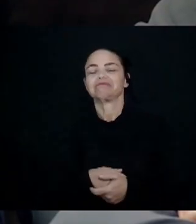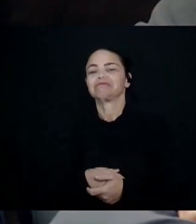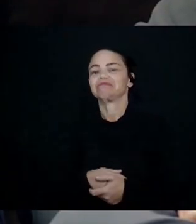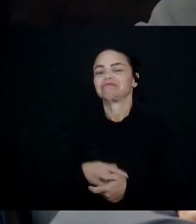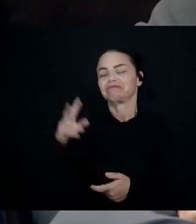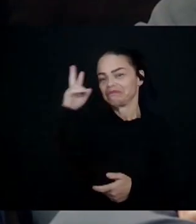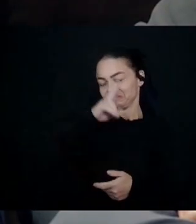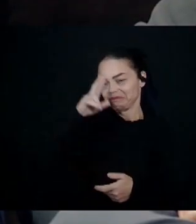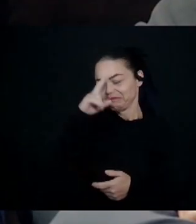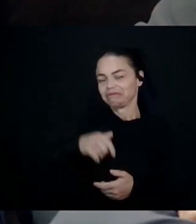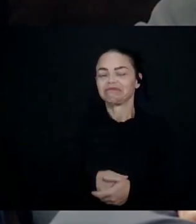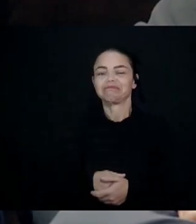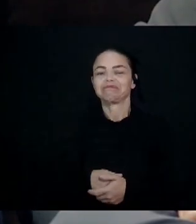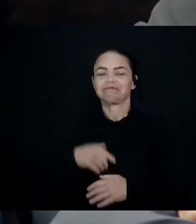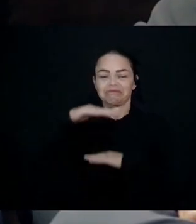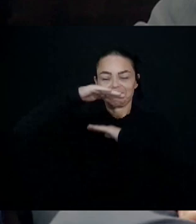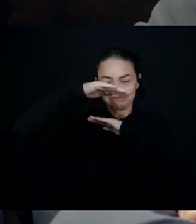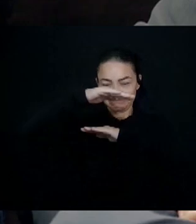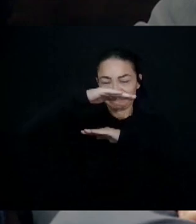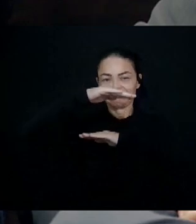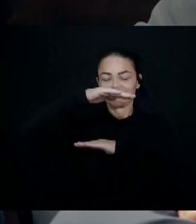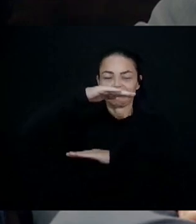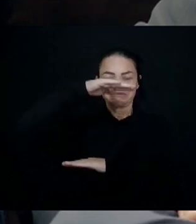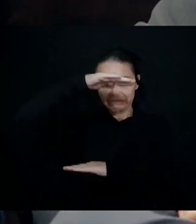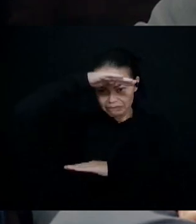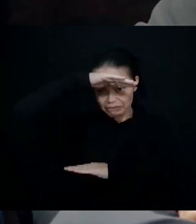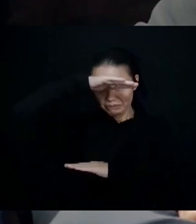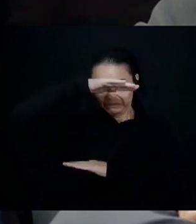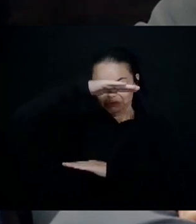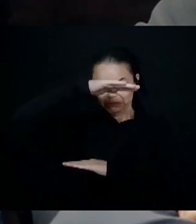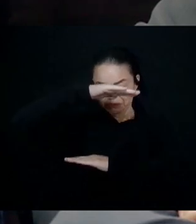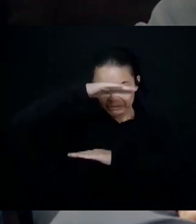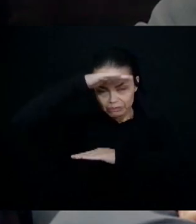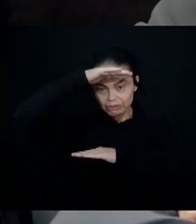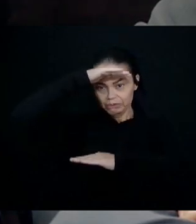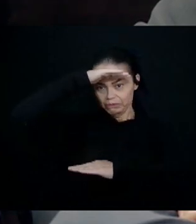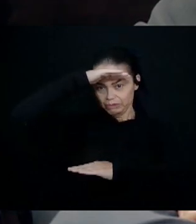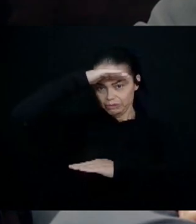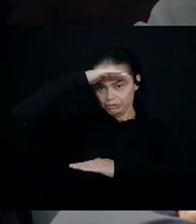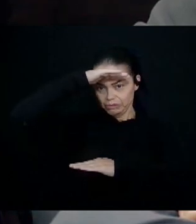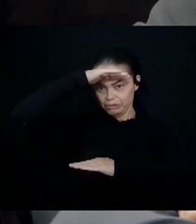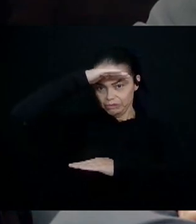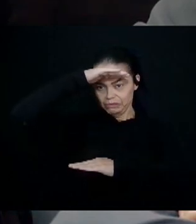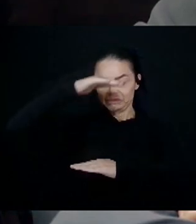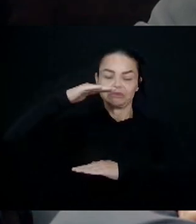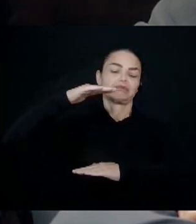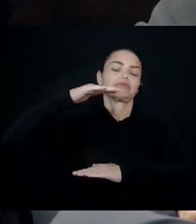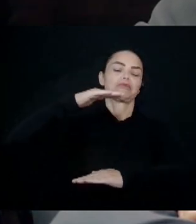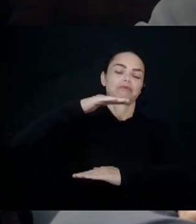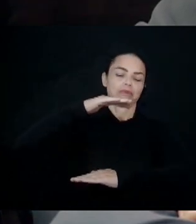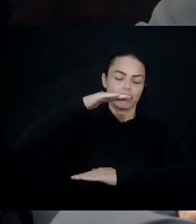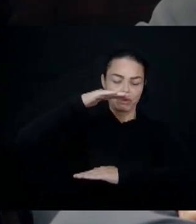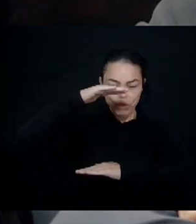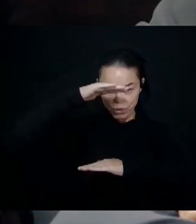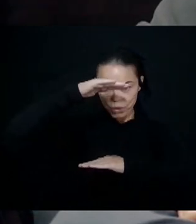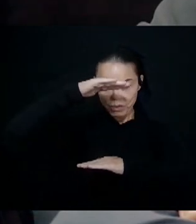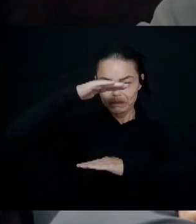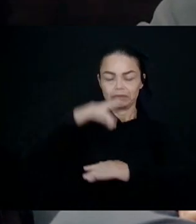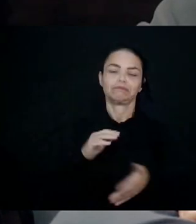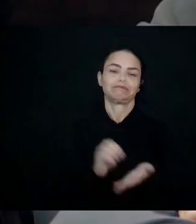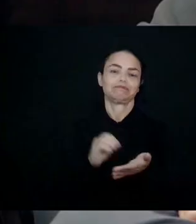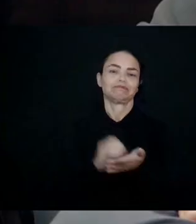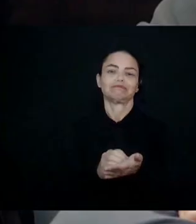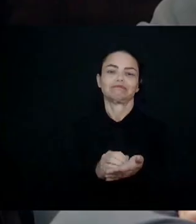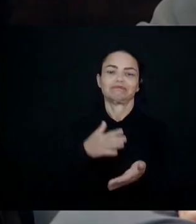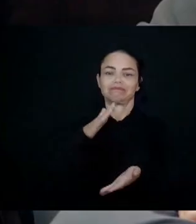banca específica. Uhum. E questão de faltar figurinha, não, eu sempre consegui completar